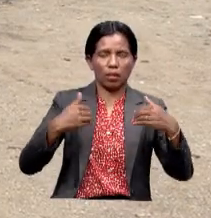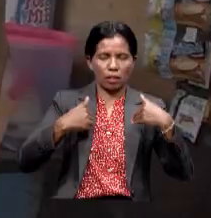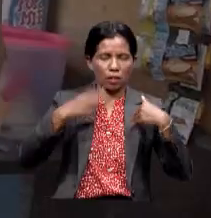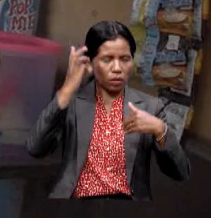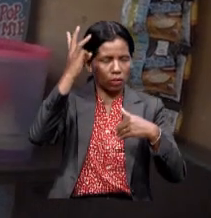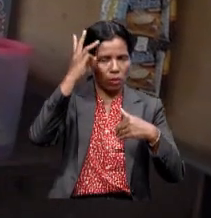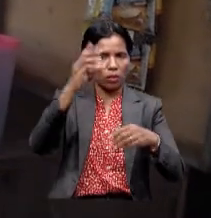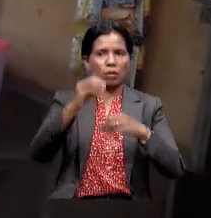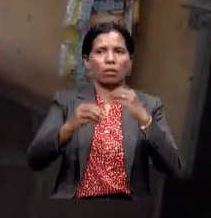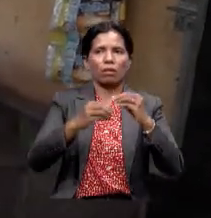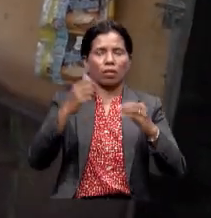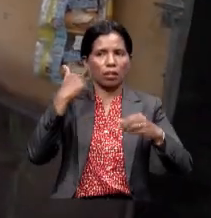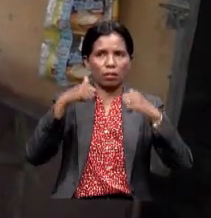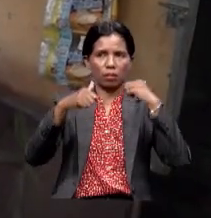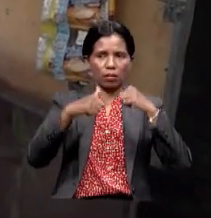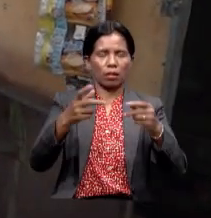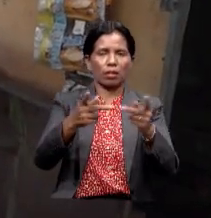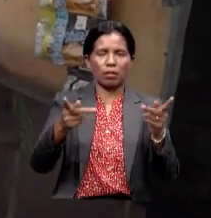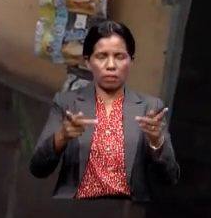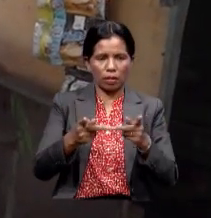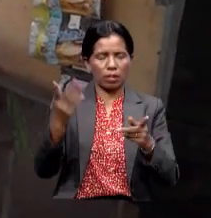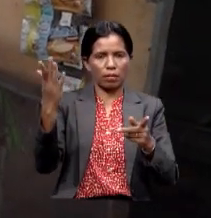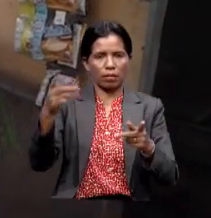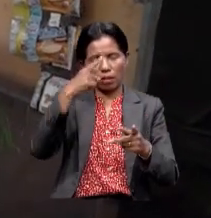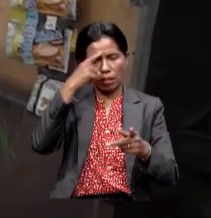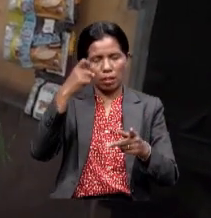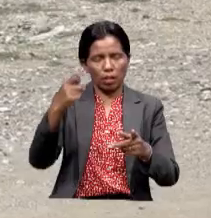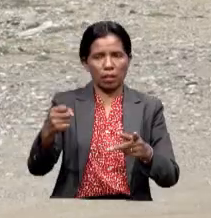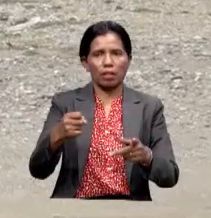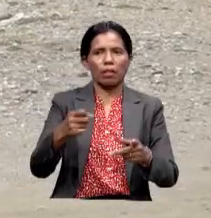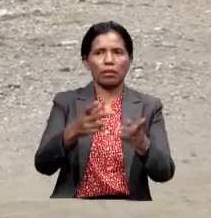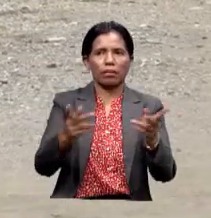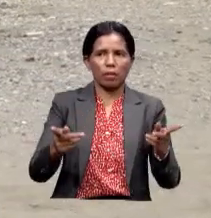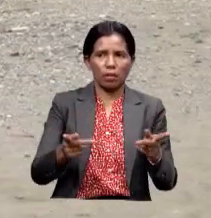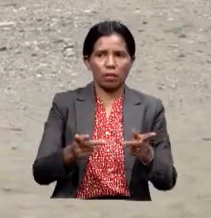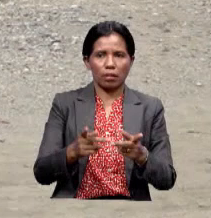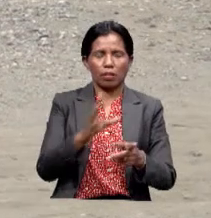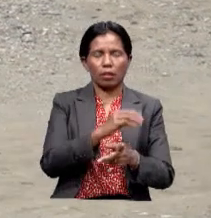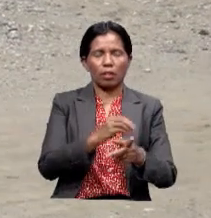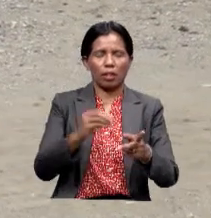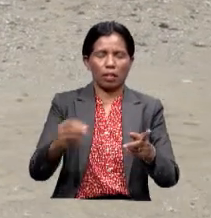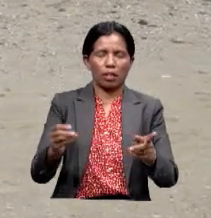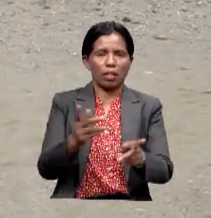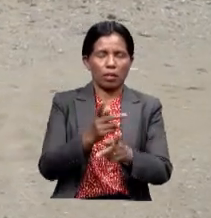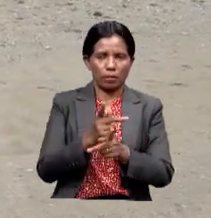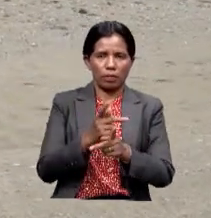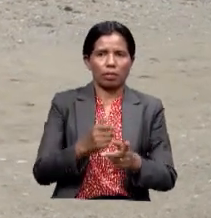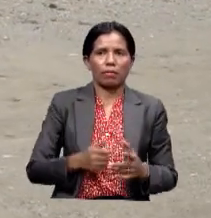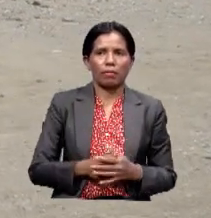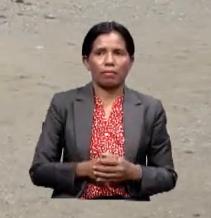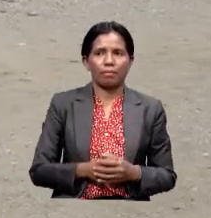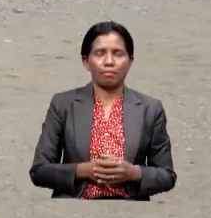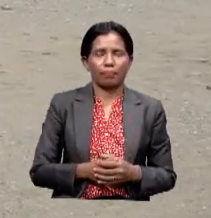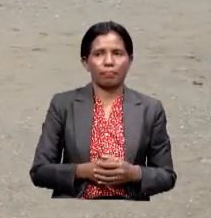win com a atividade de negócio e a fatin refere, tamba considera fatin herakne proibido. Nebe hua karak